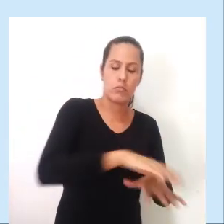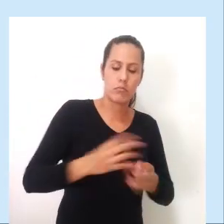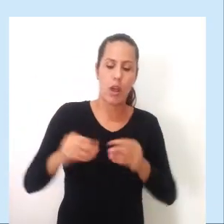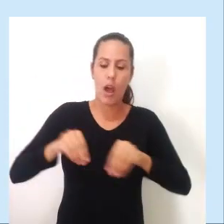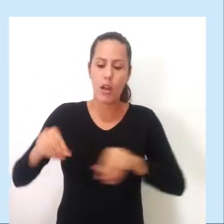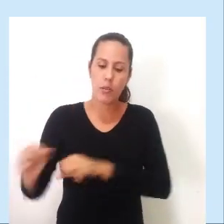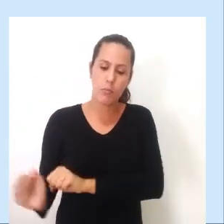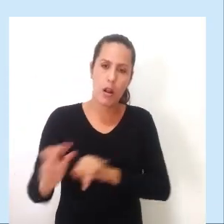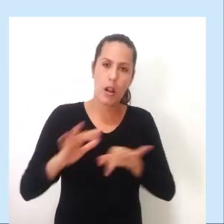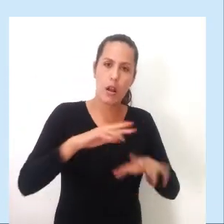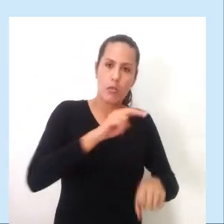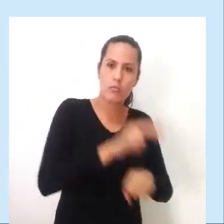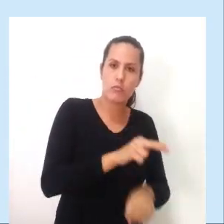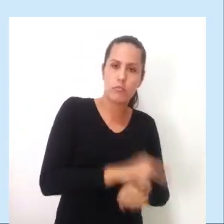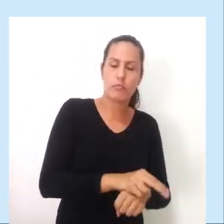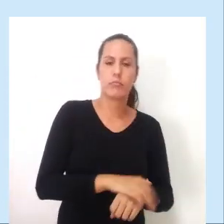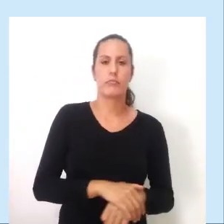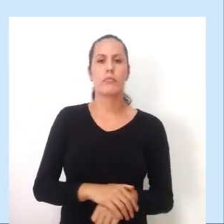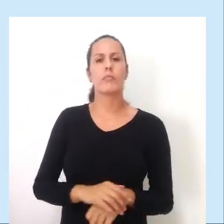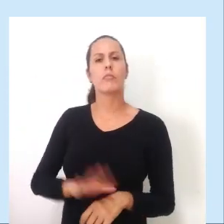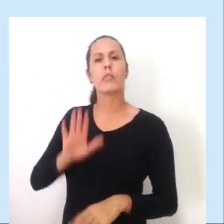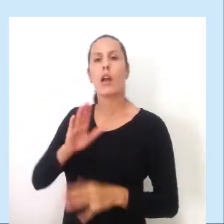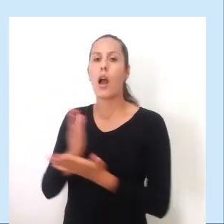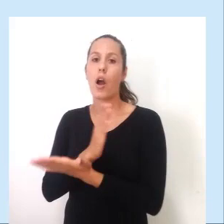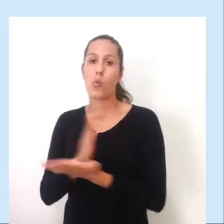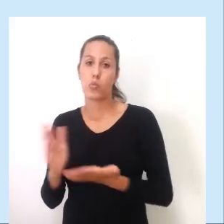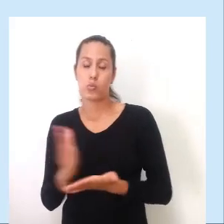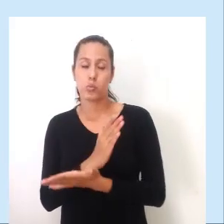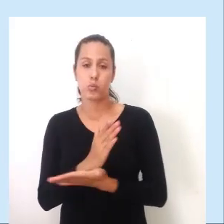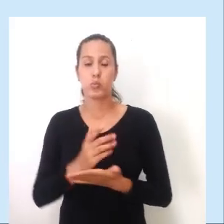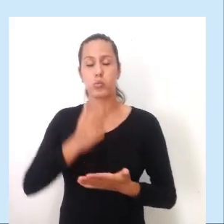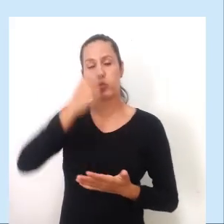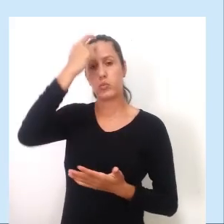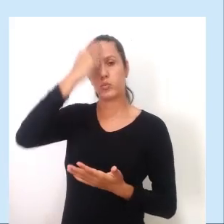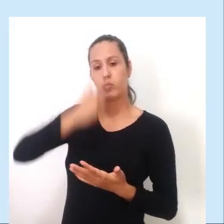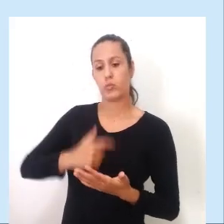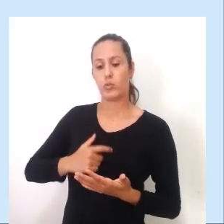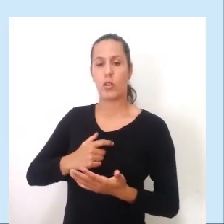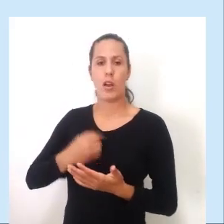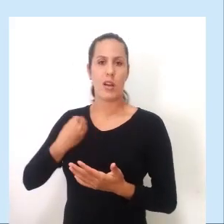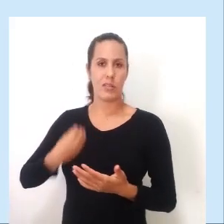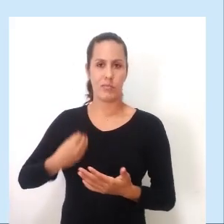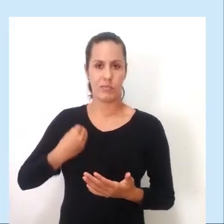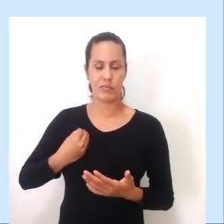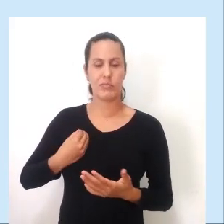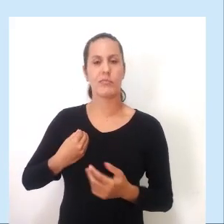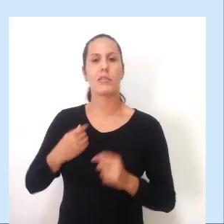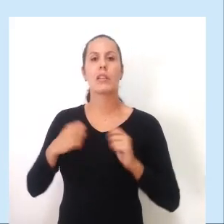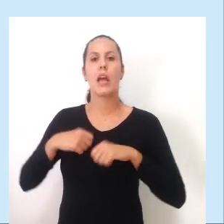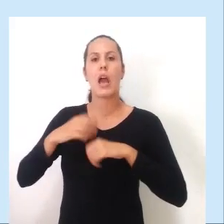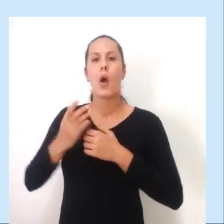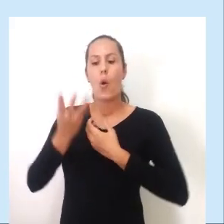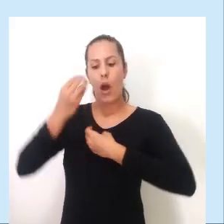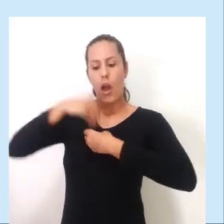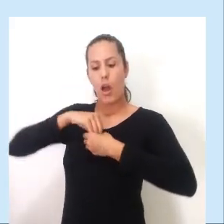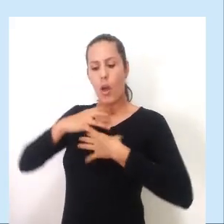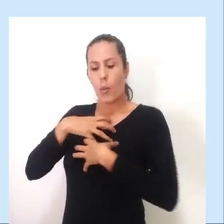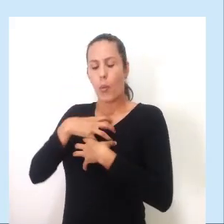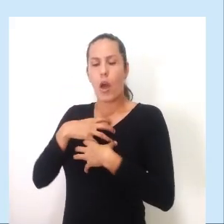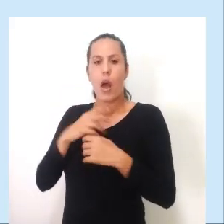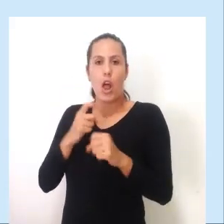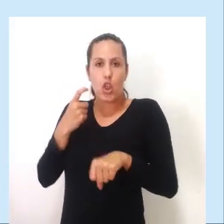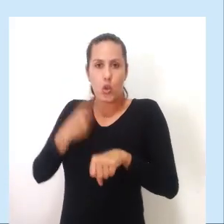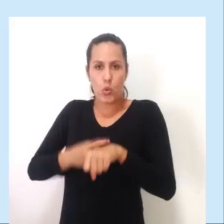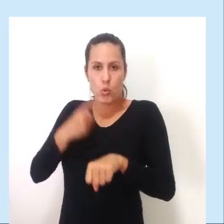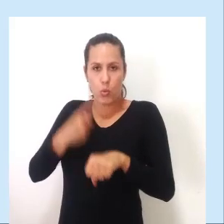Seres vivos que já possuem proteção, ou seja, que já possuem partes duras, vão